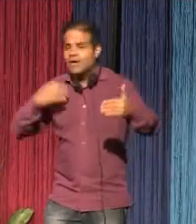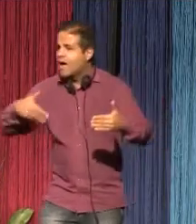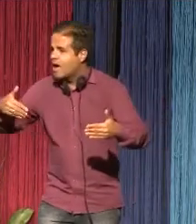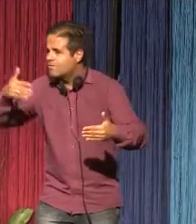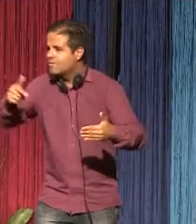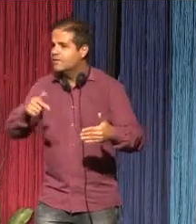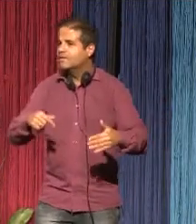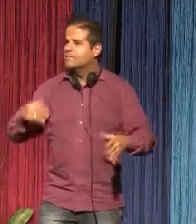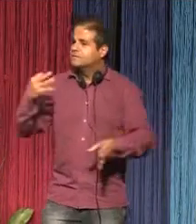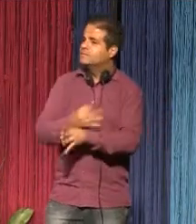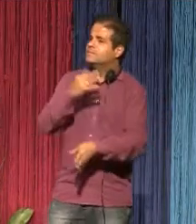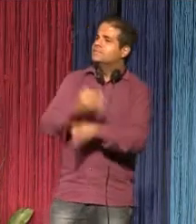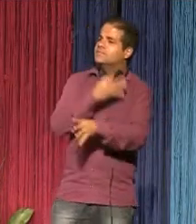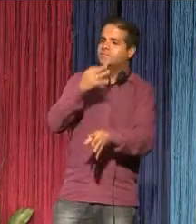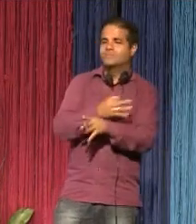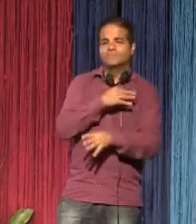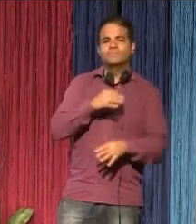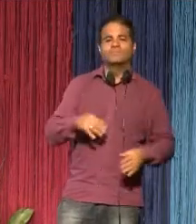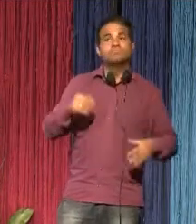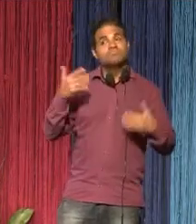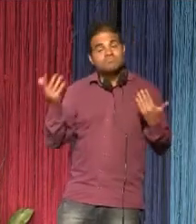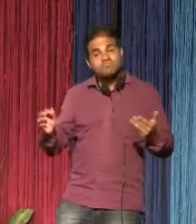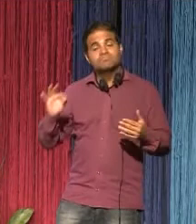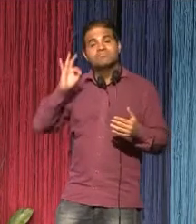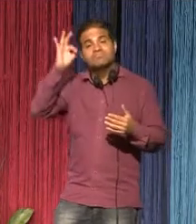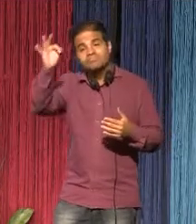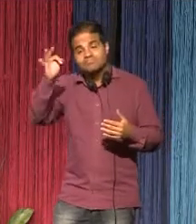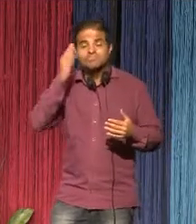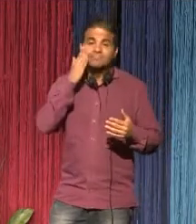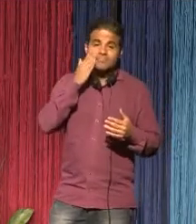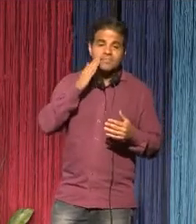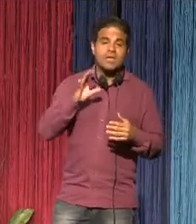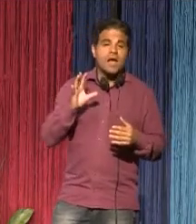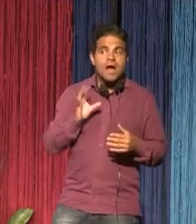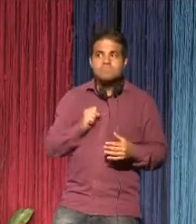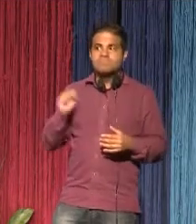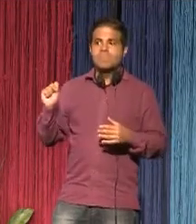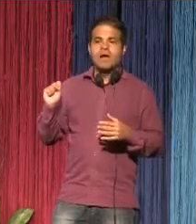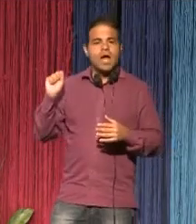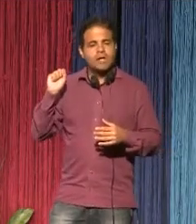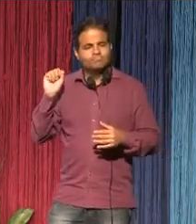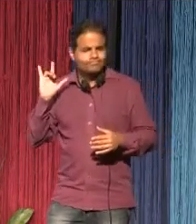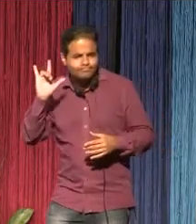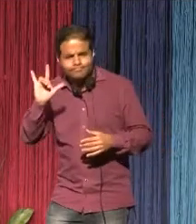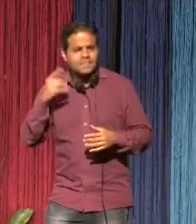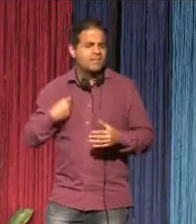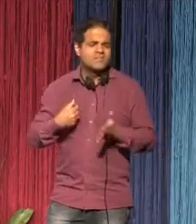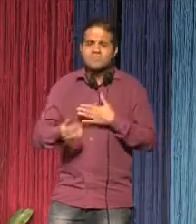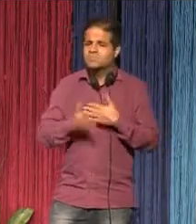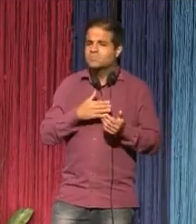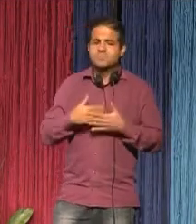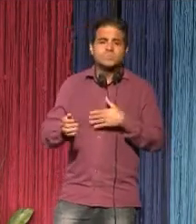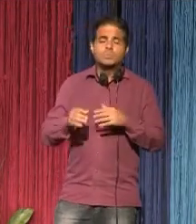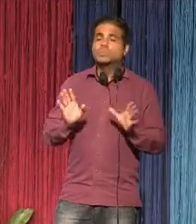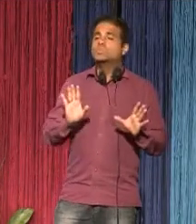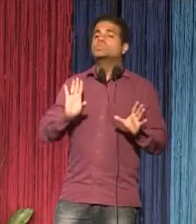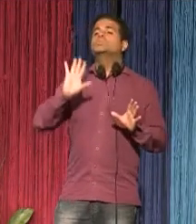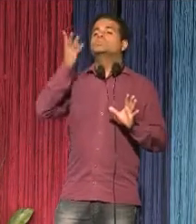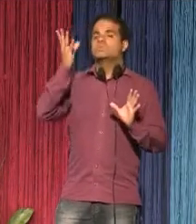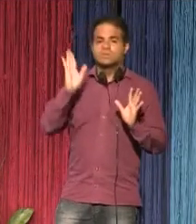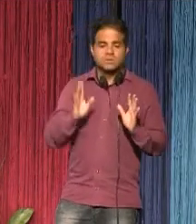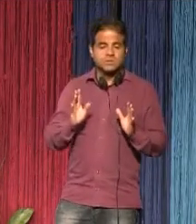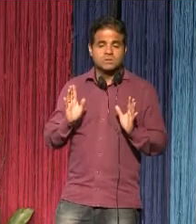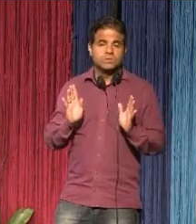vida, suportá-la e, quem sabe, amá-la e valorizá-la, qualquer que seja o desfecho que ela